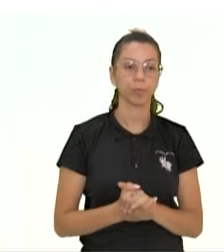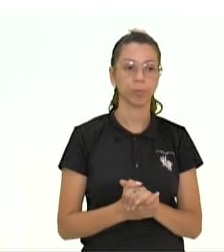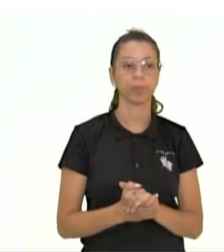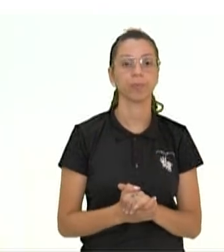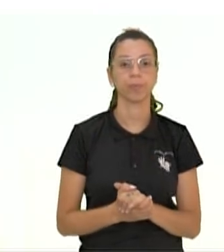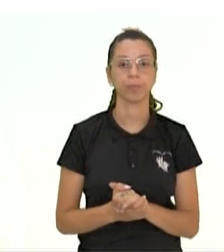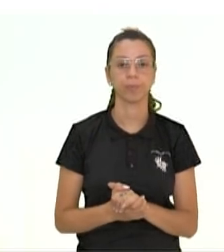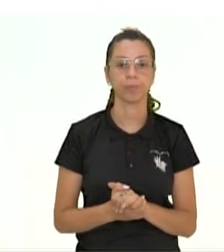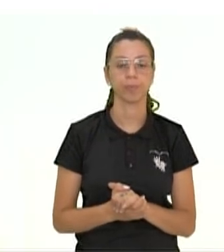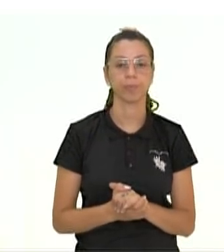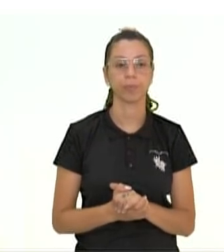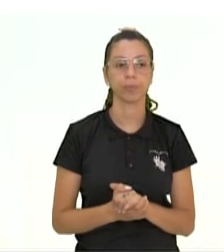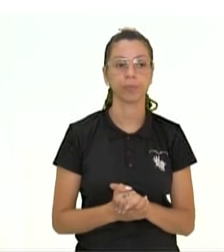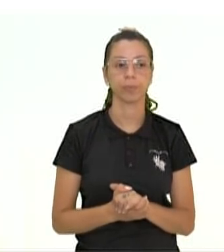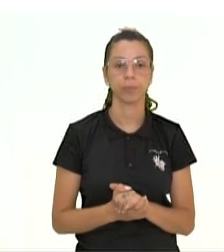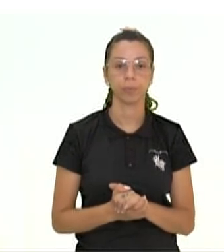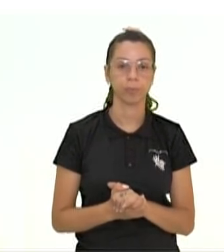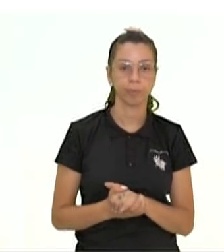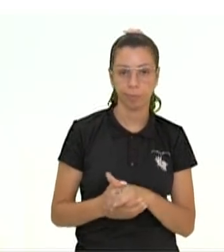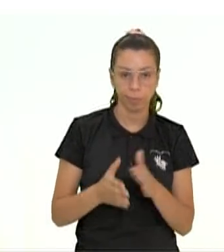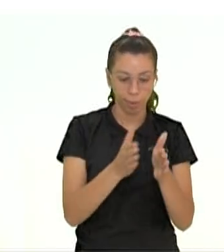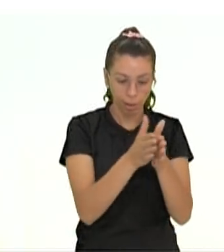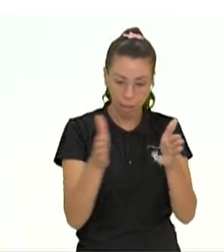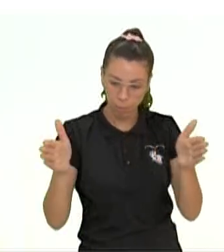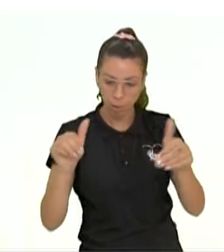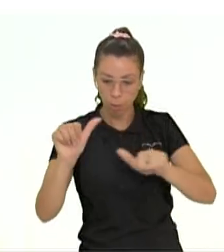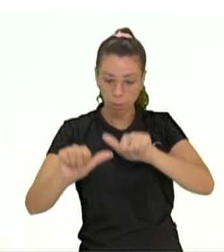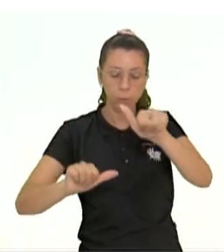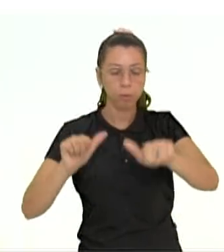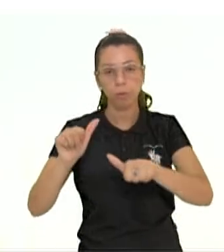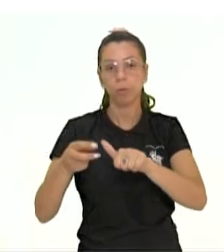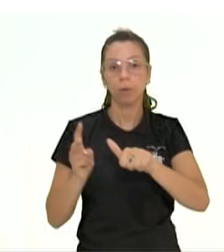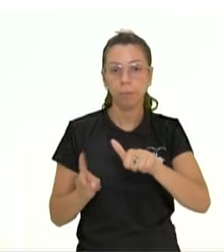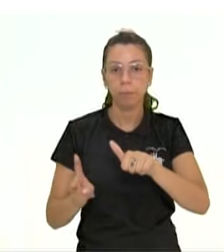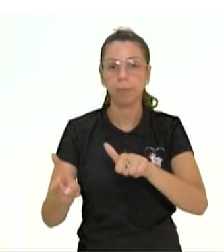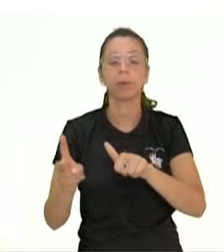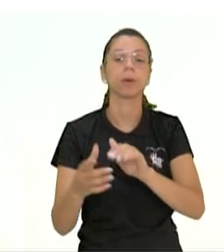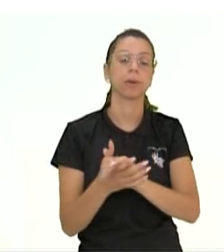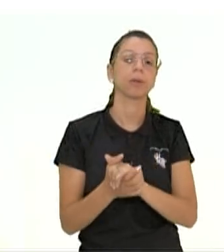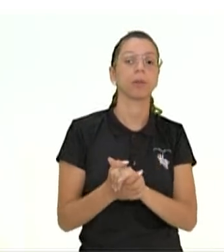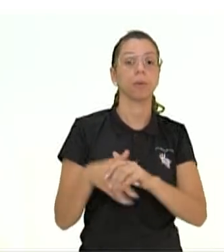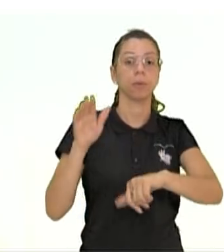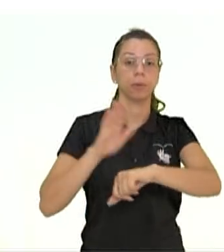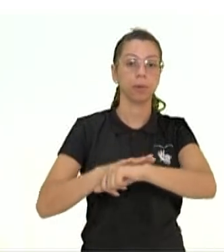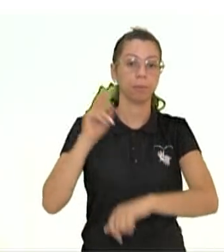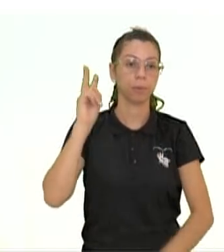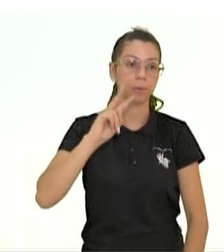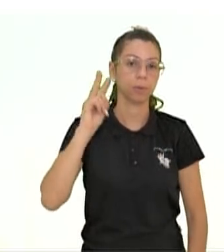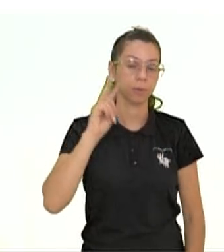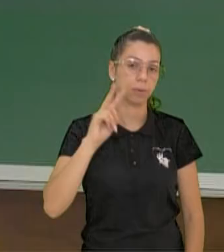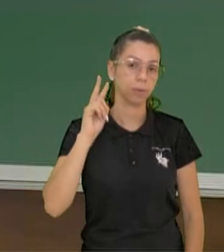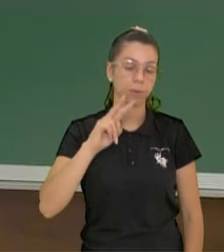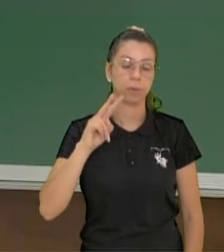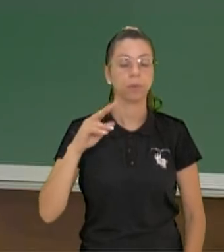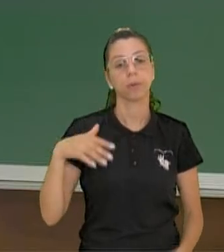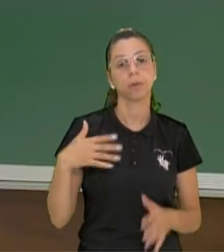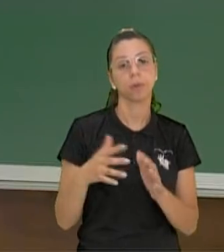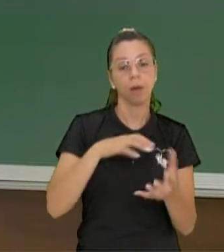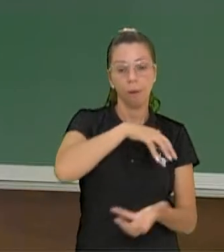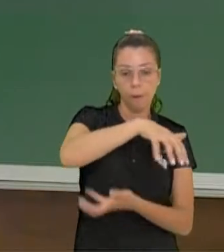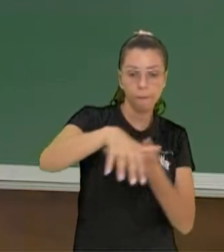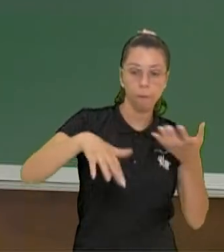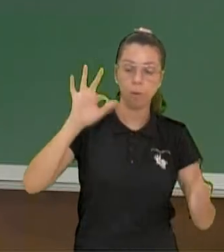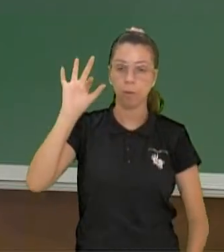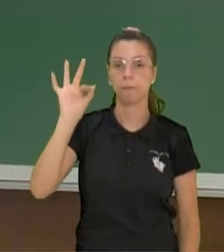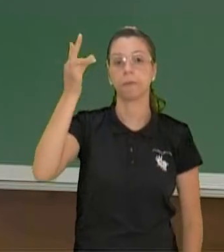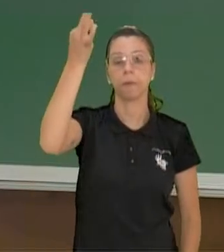esse período de mudanças e permanências que a gente estuda. Chamamos de tempo histórico. A Revolução Francesa foi